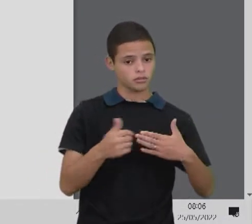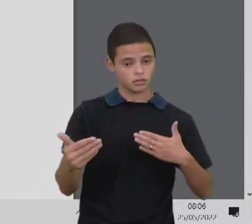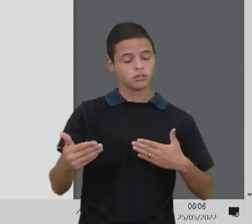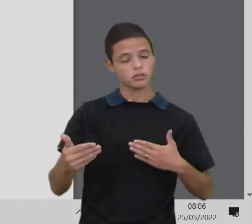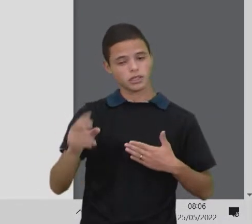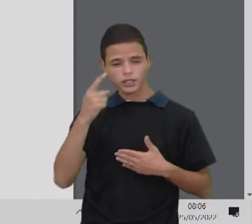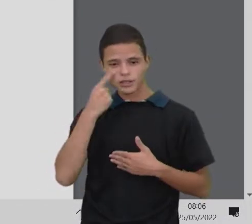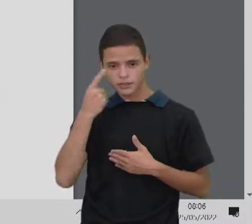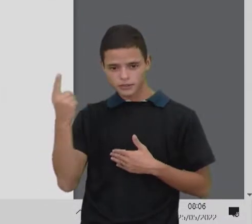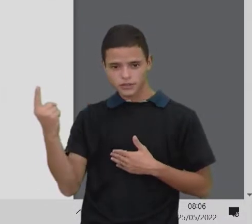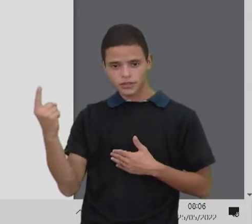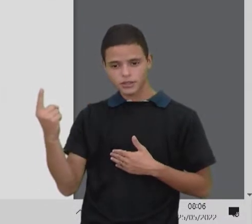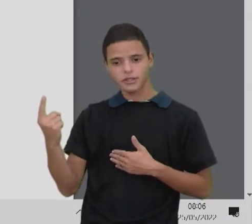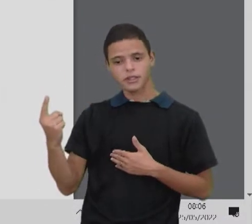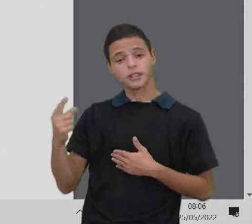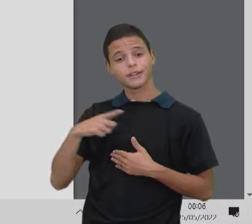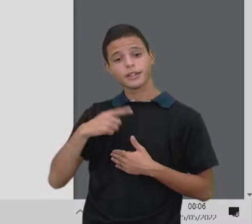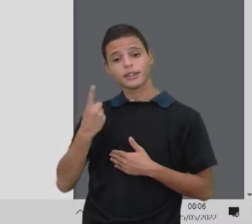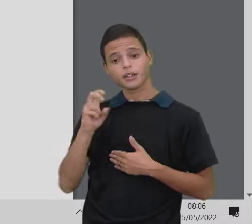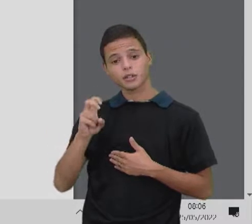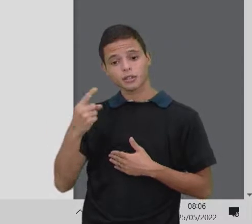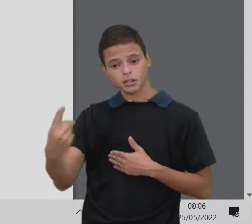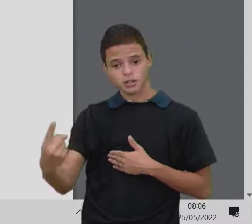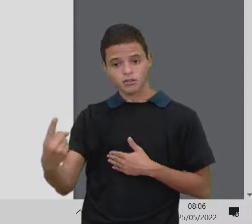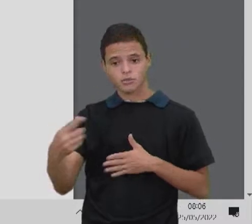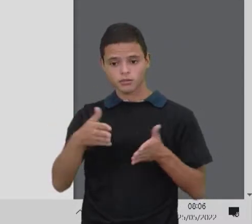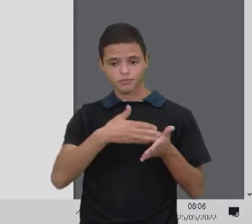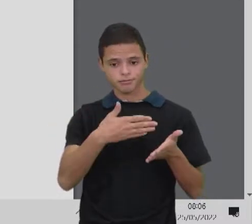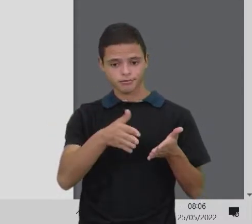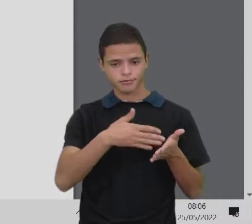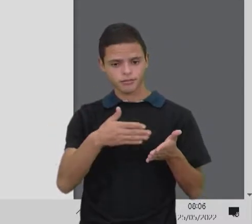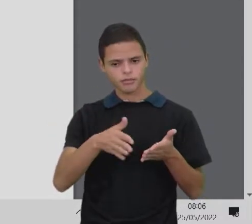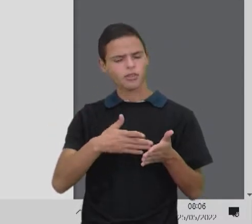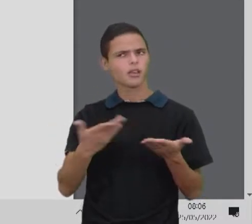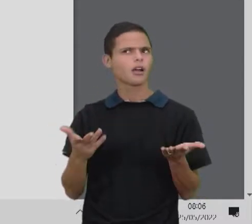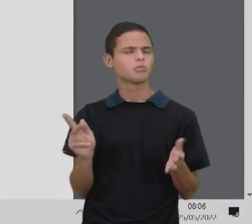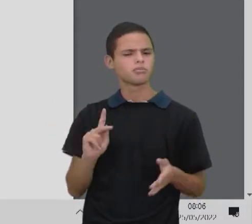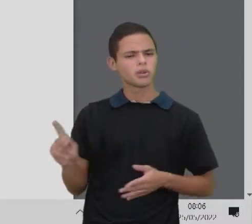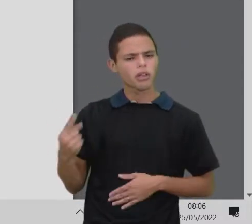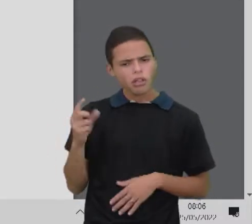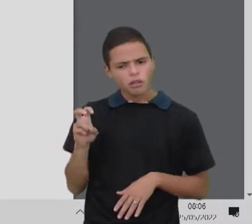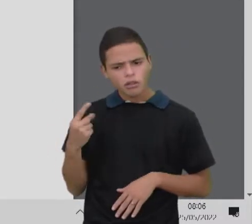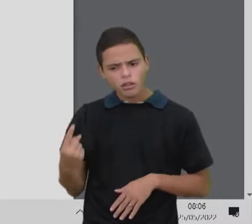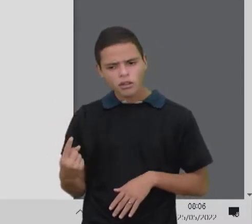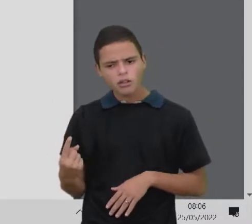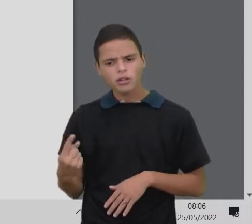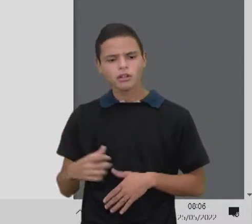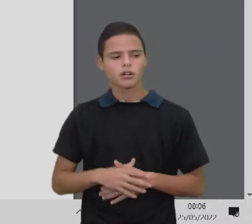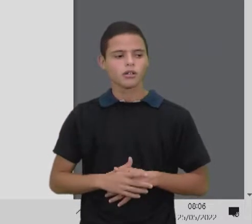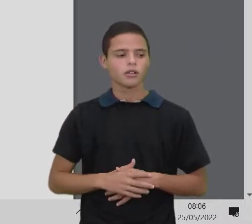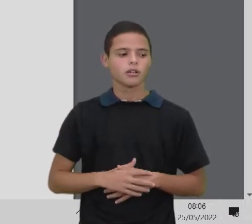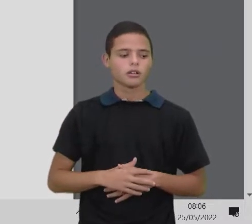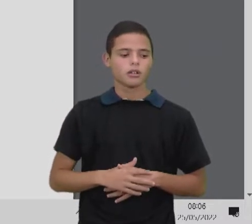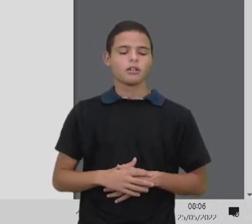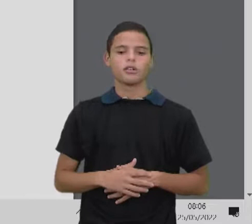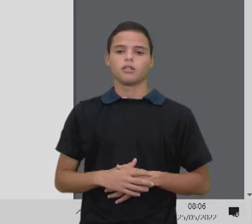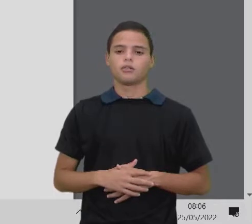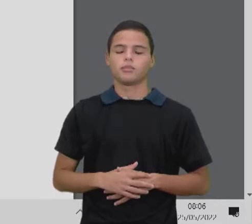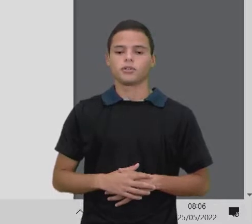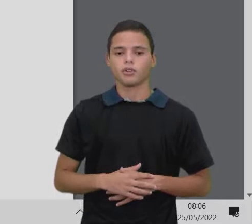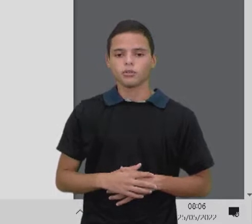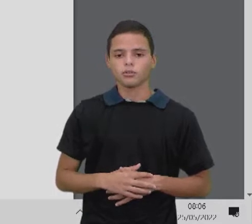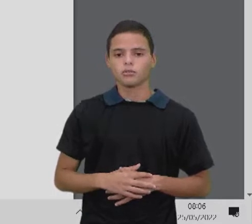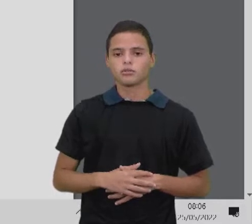ver, eles têm 151 páginas. Nossa, professor, você vai falar dessas 151 páginas, desse monte de artigo, desse monte